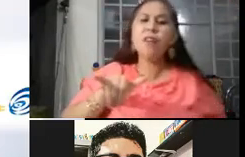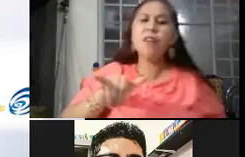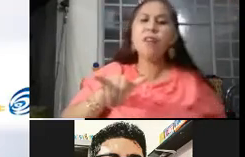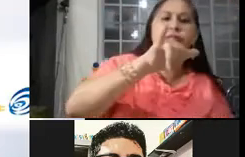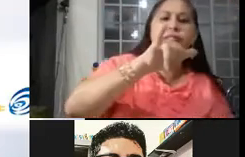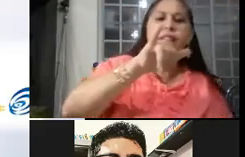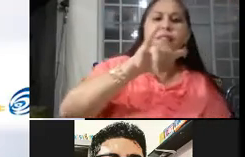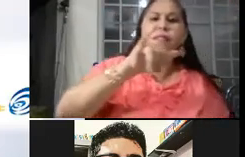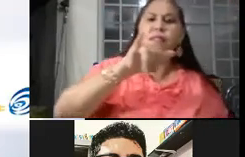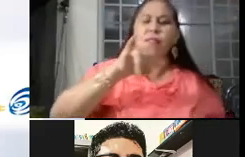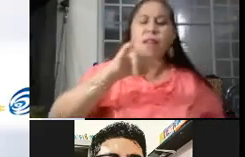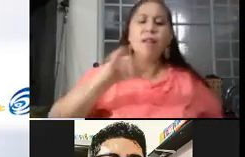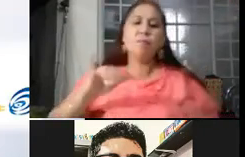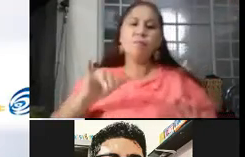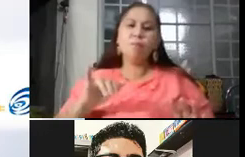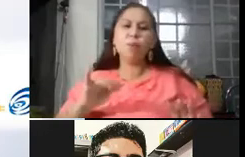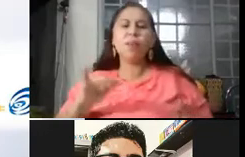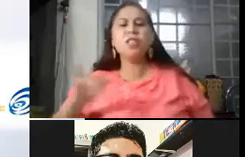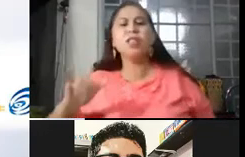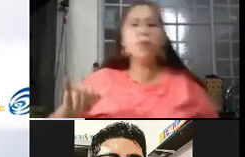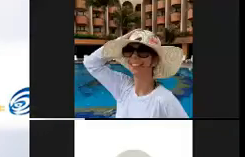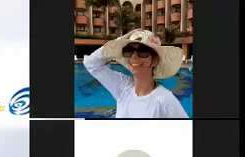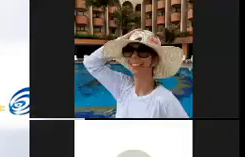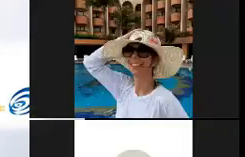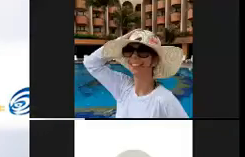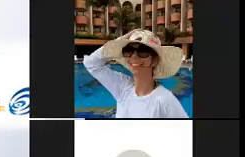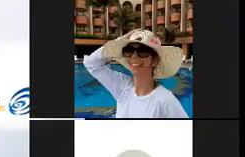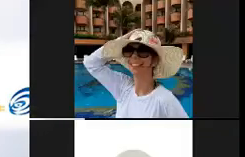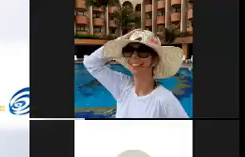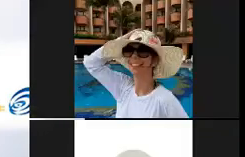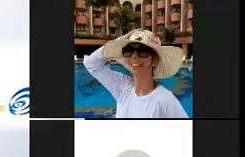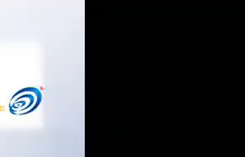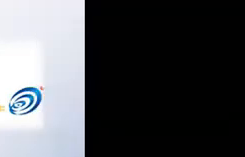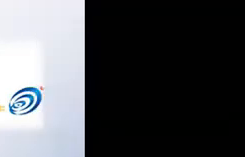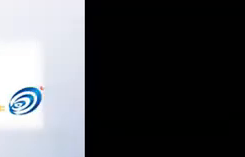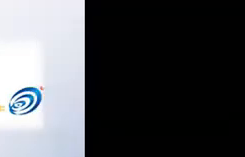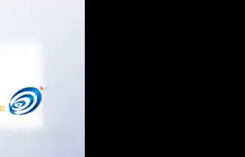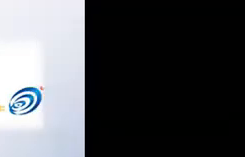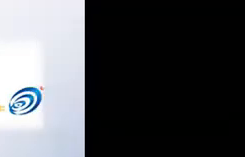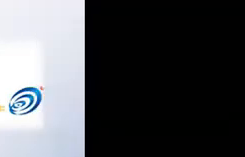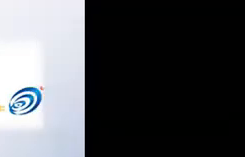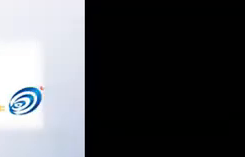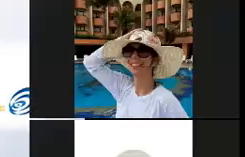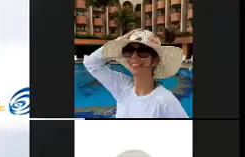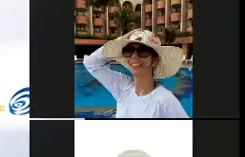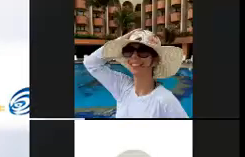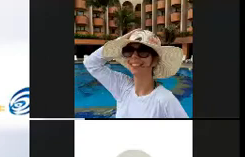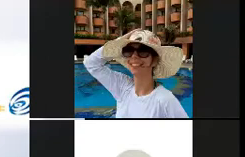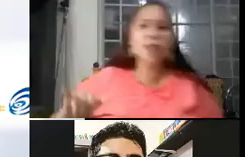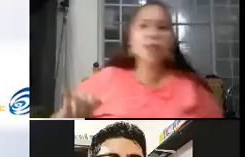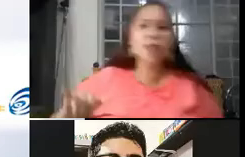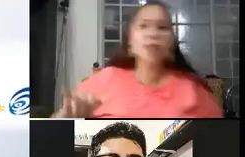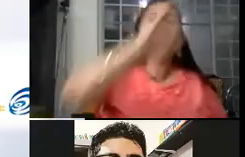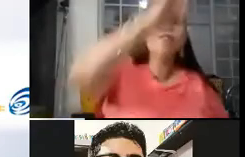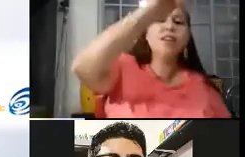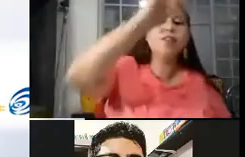é só uma vez, né? Um pouco mais tímido. E andar de avião, você prolonga esse movimento, ou